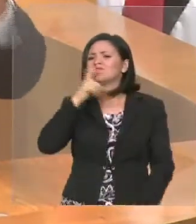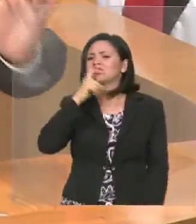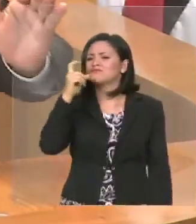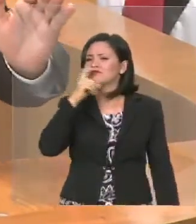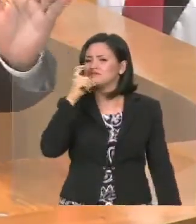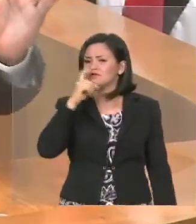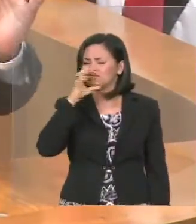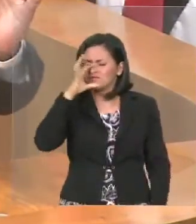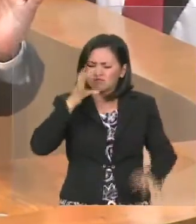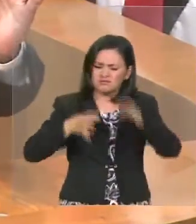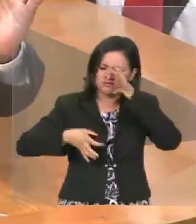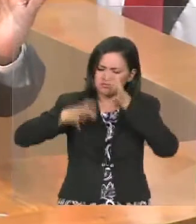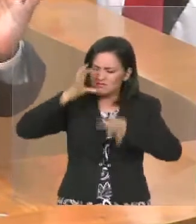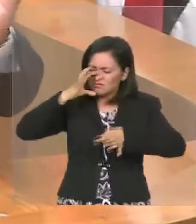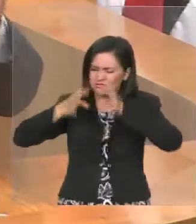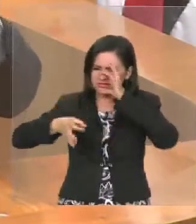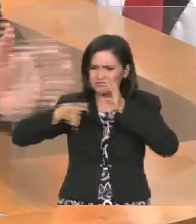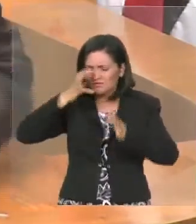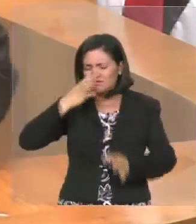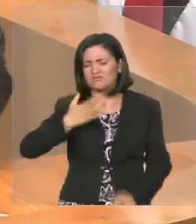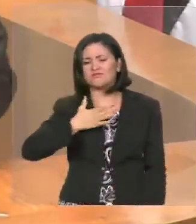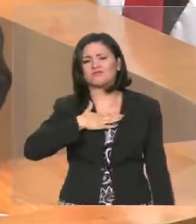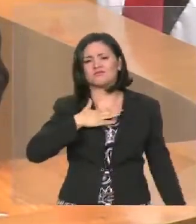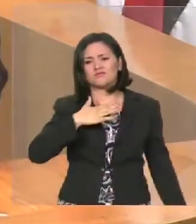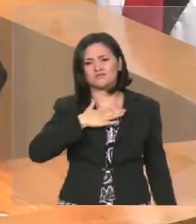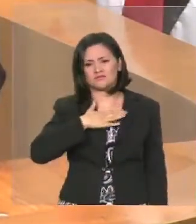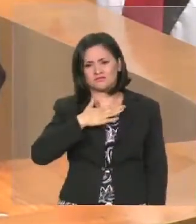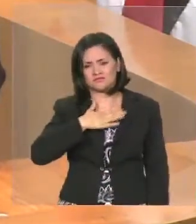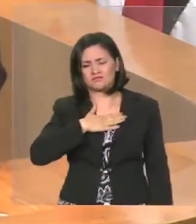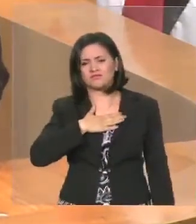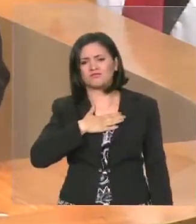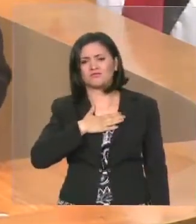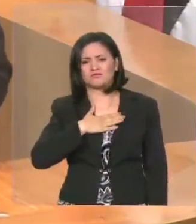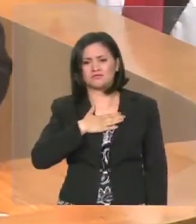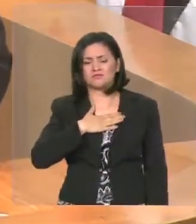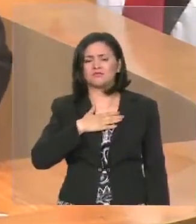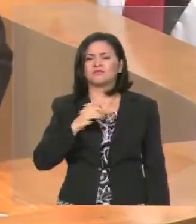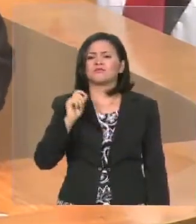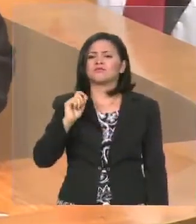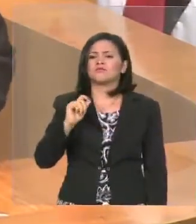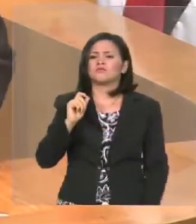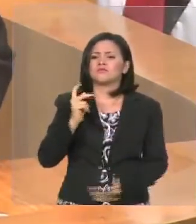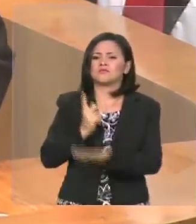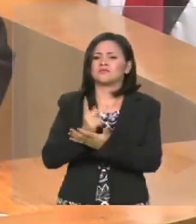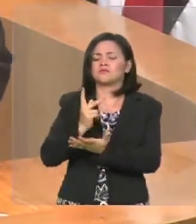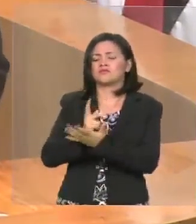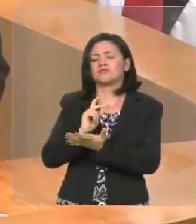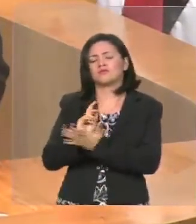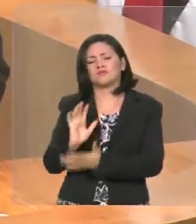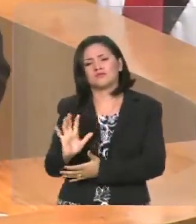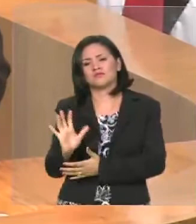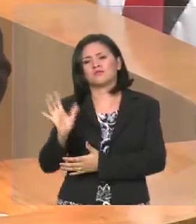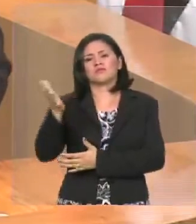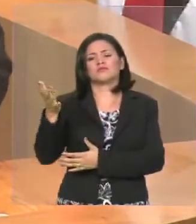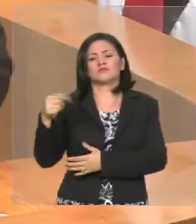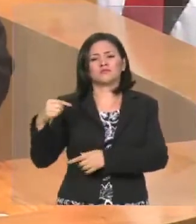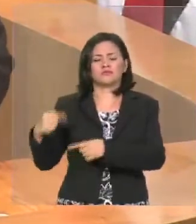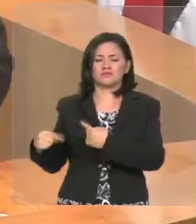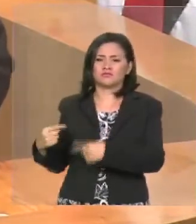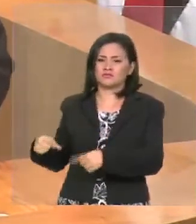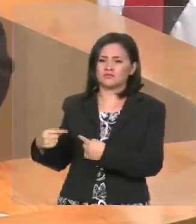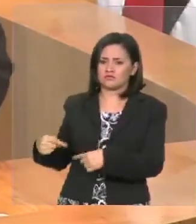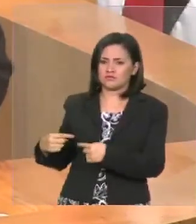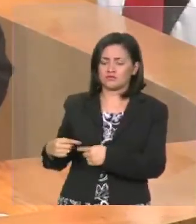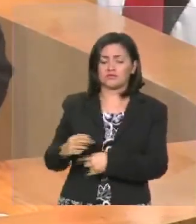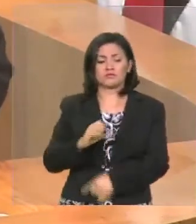prática política nos dias atuais. Deputado Estênio, deputado Fábio Braga,